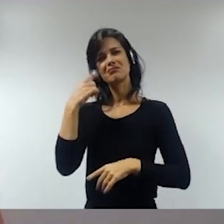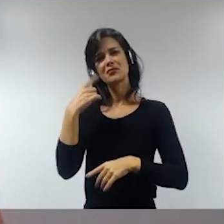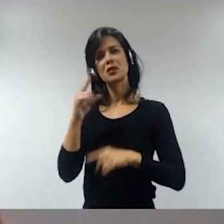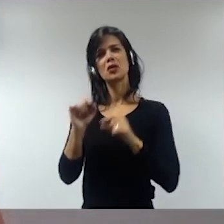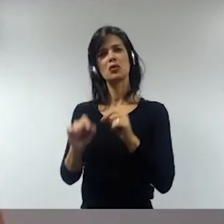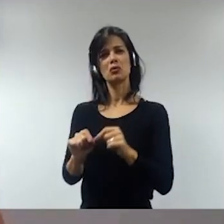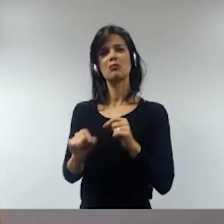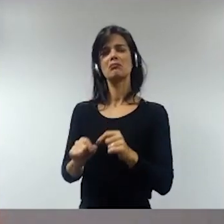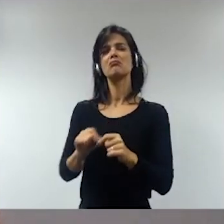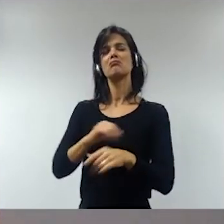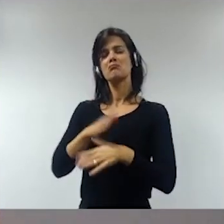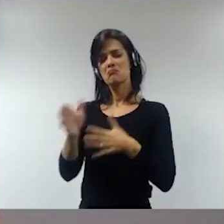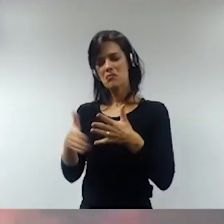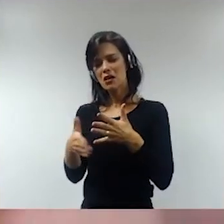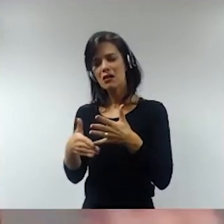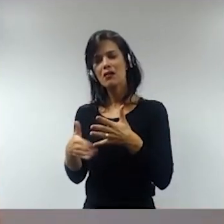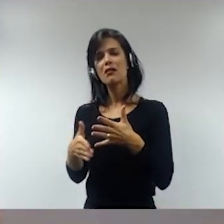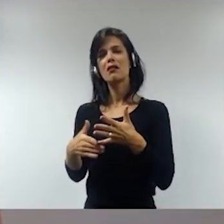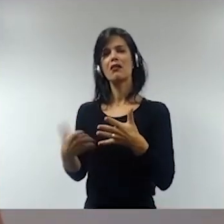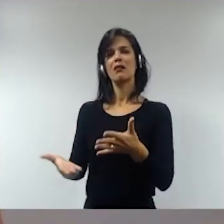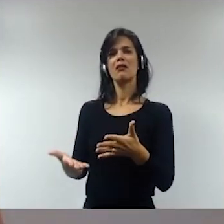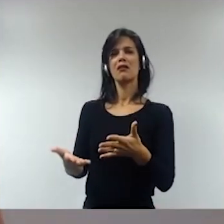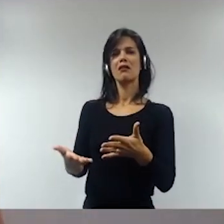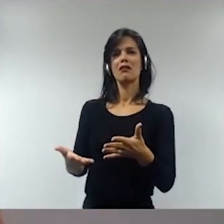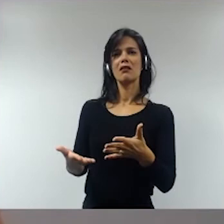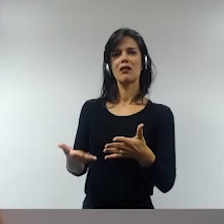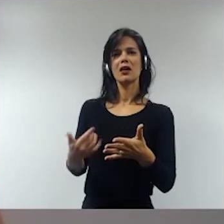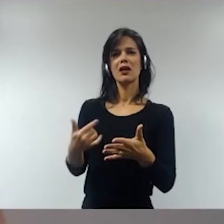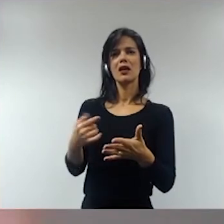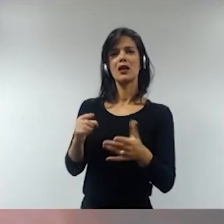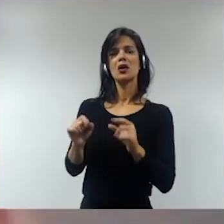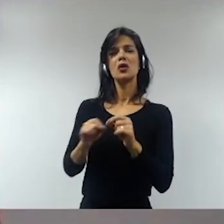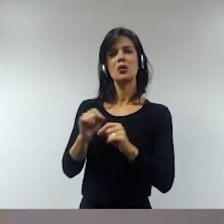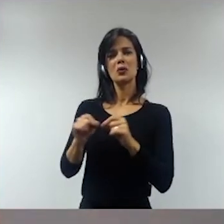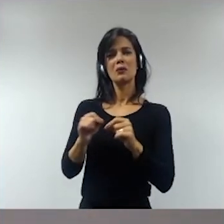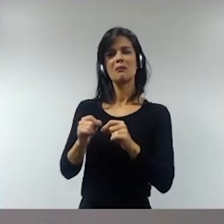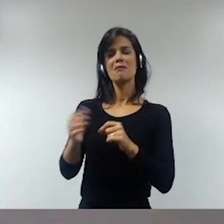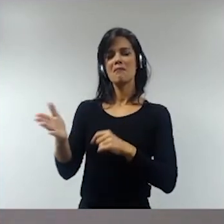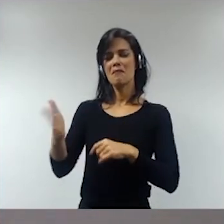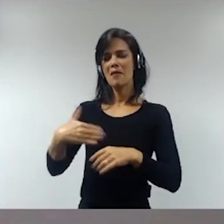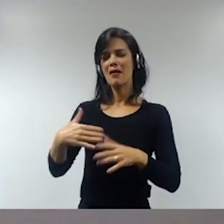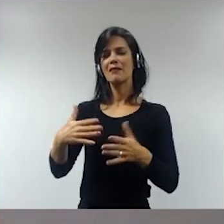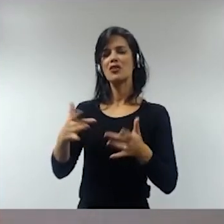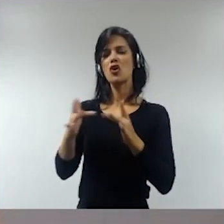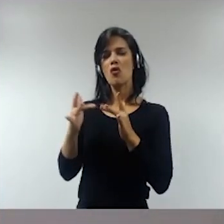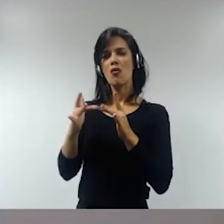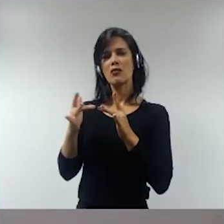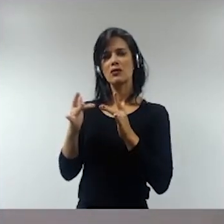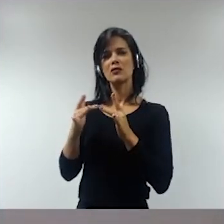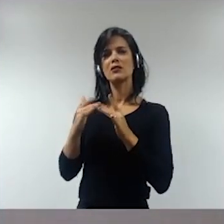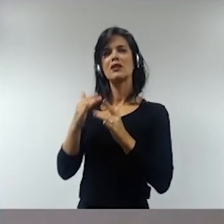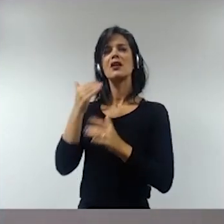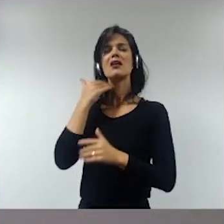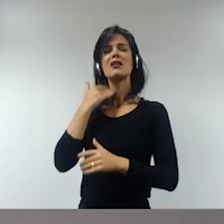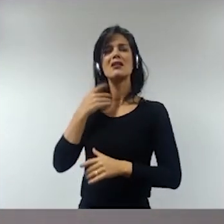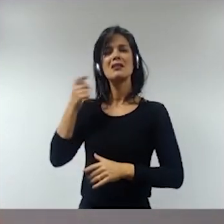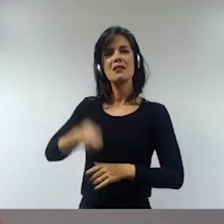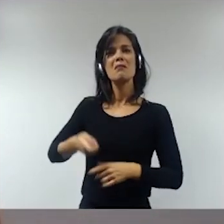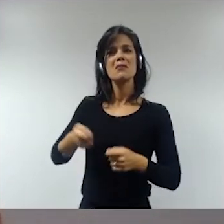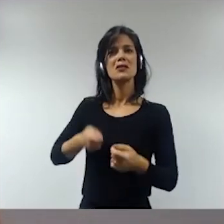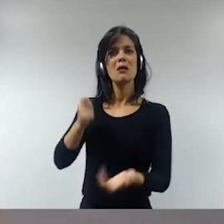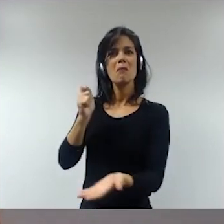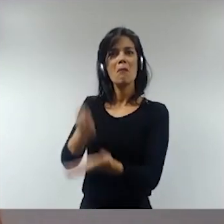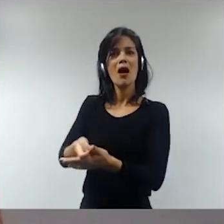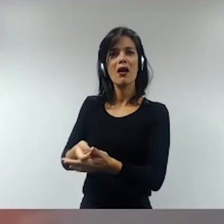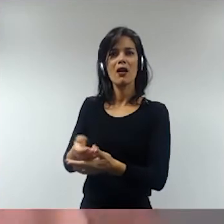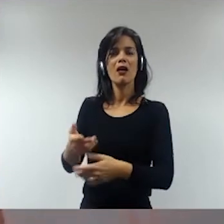Baixada Fluminense, que vir arriscar um despacho significa, muitas vezes, ter que despender um valor que ele